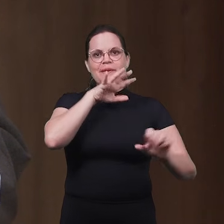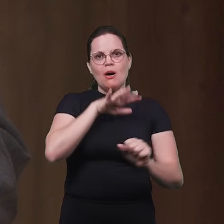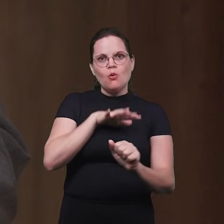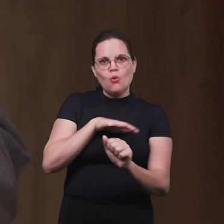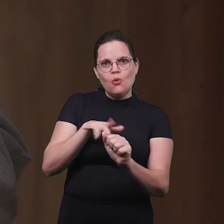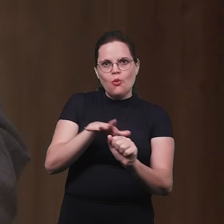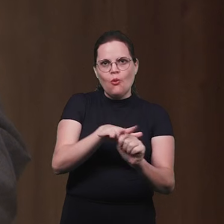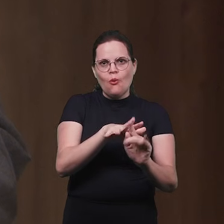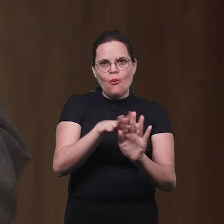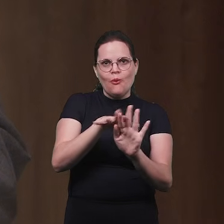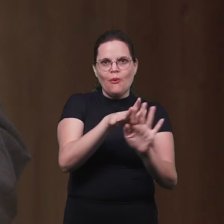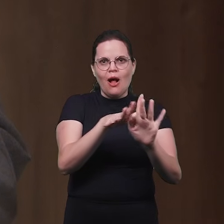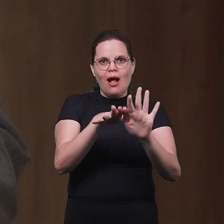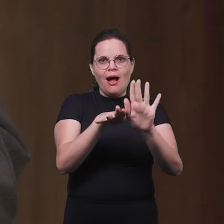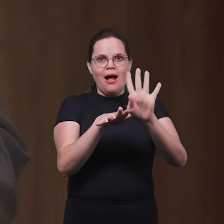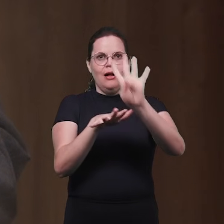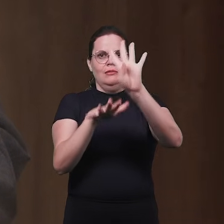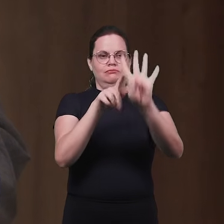povos,